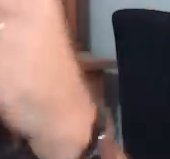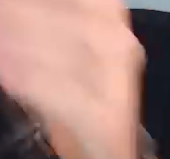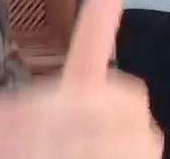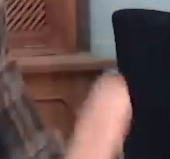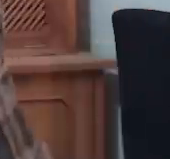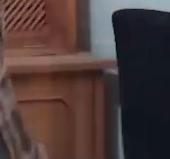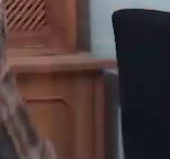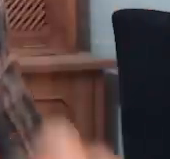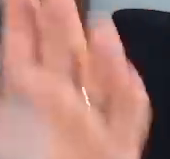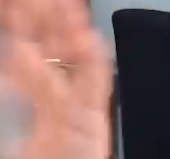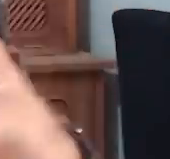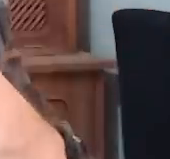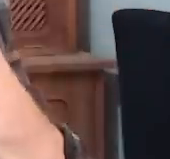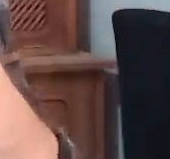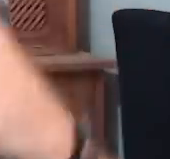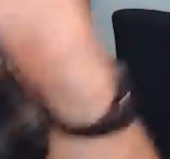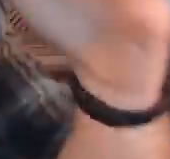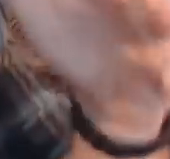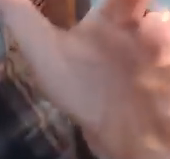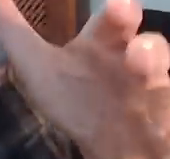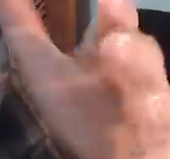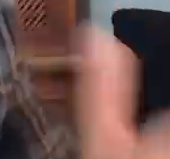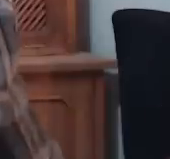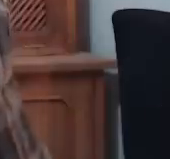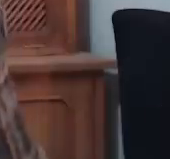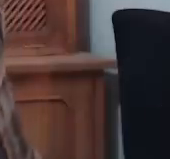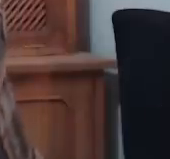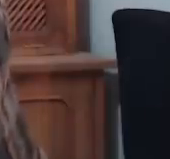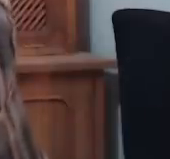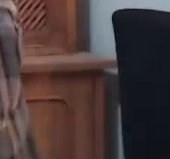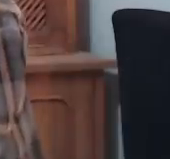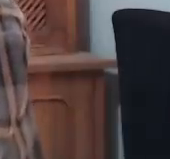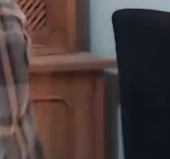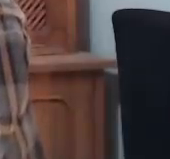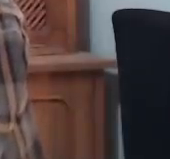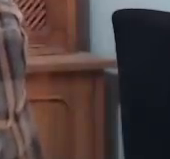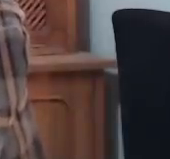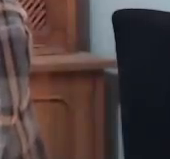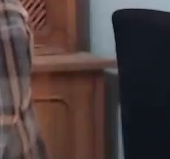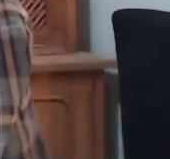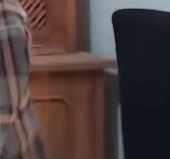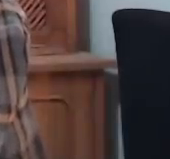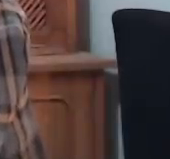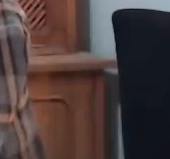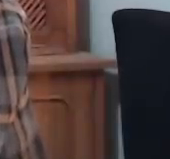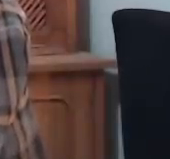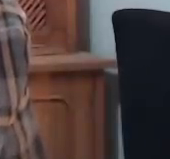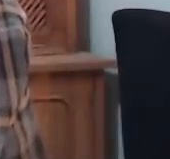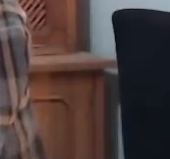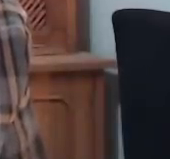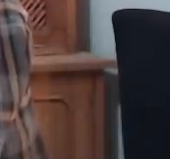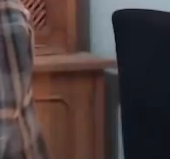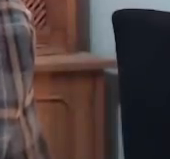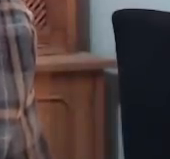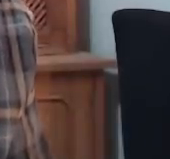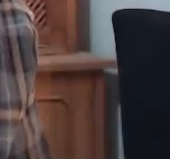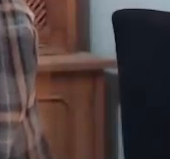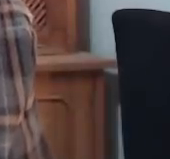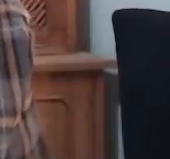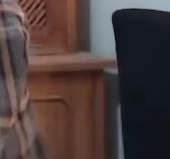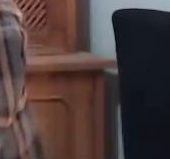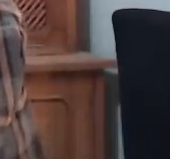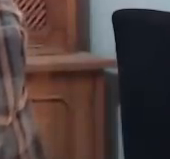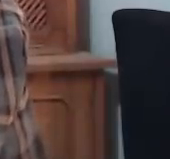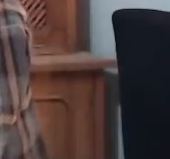nem o Facebook e anda notificando muito então é a forma que esse tipo de informação vai chegar mais pessoas vai chegar mais pessoas Tá certo grande